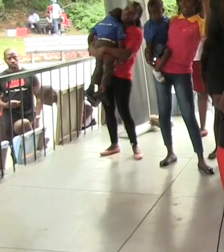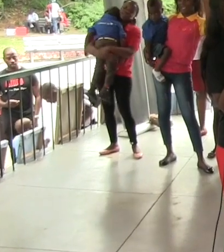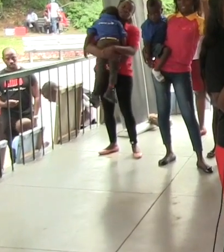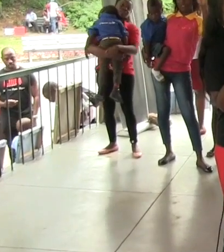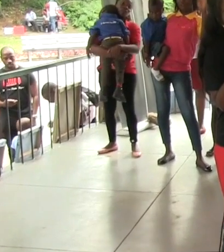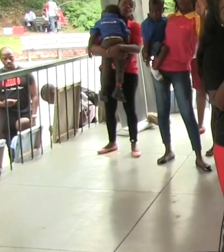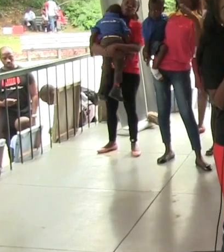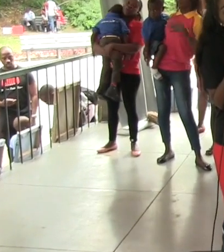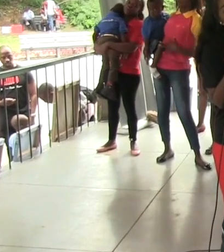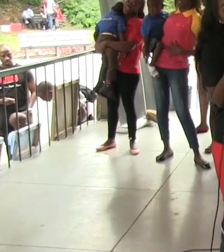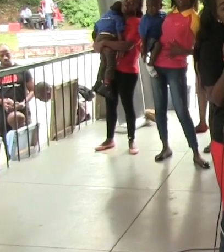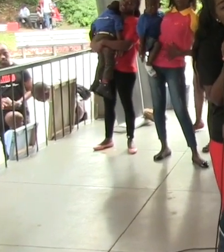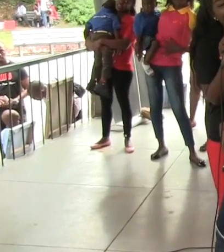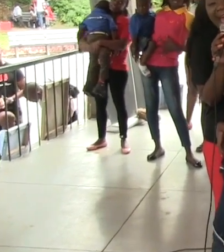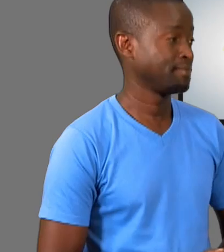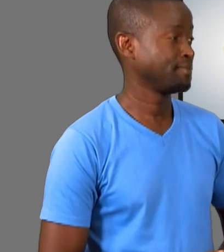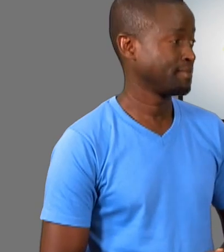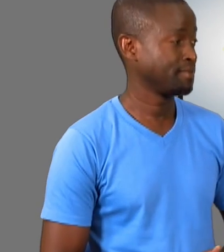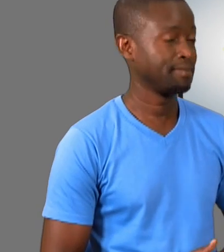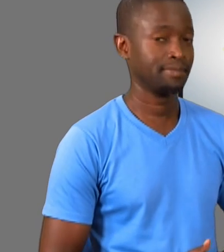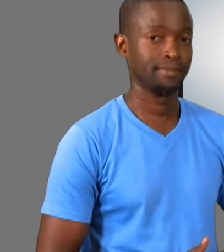fevereiro. Esse mundo é bem.